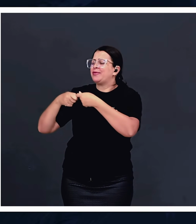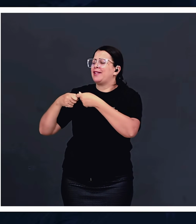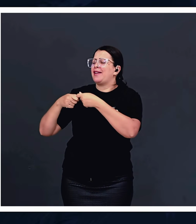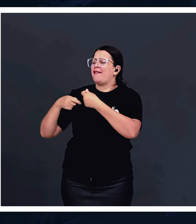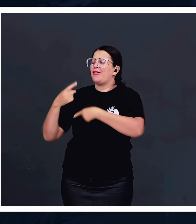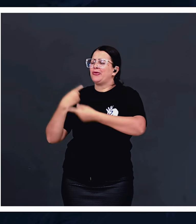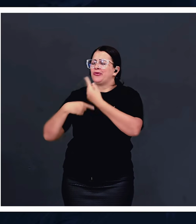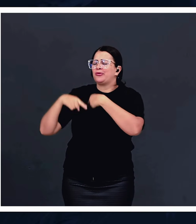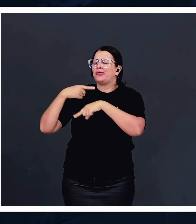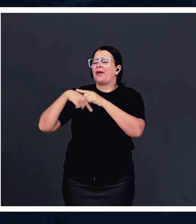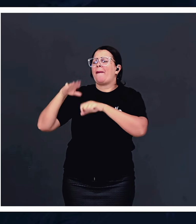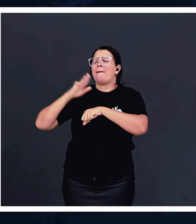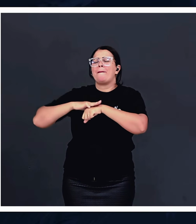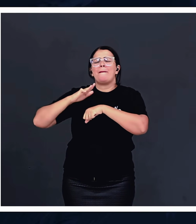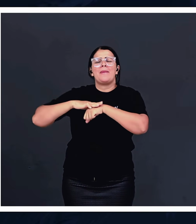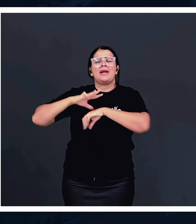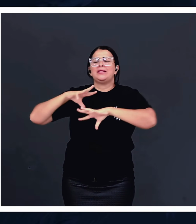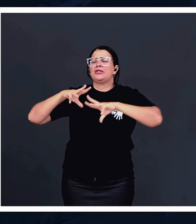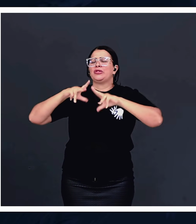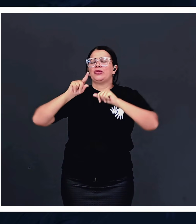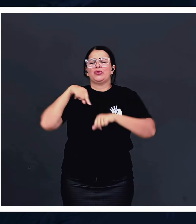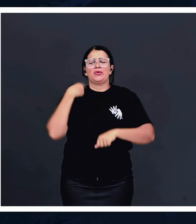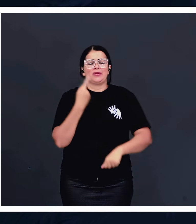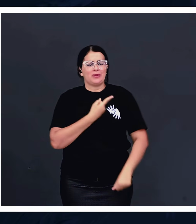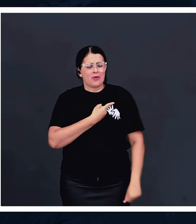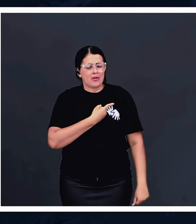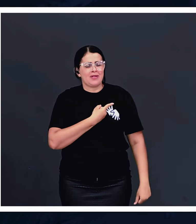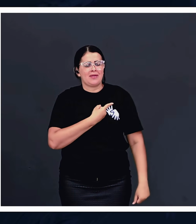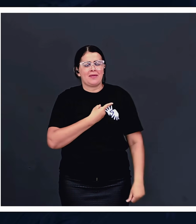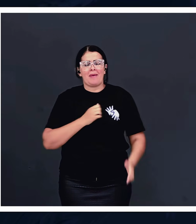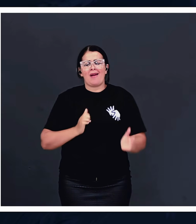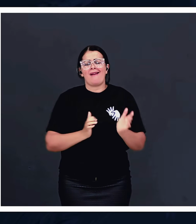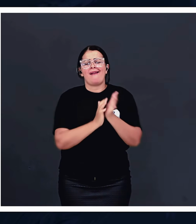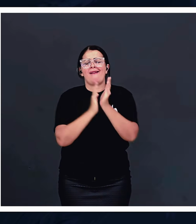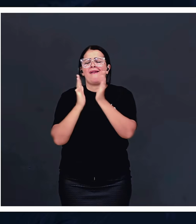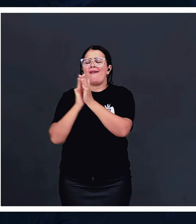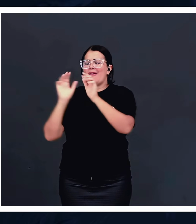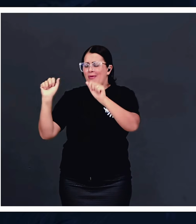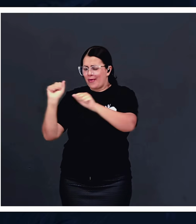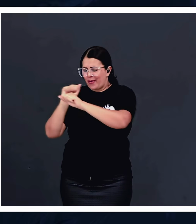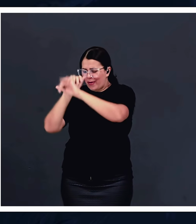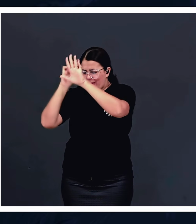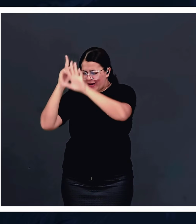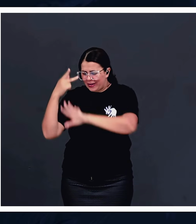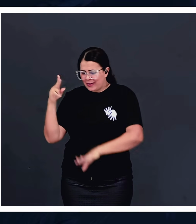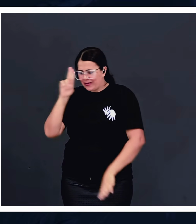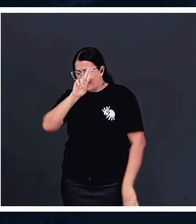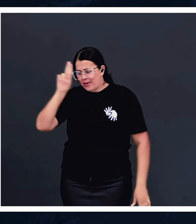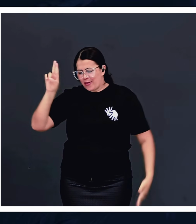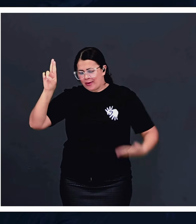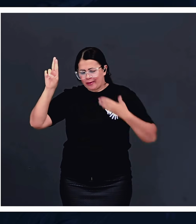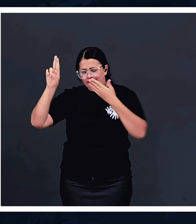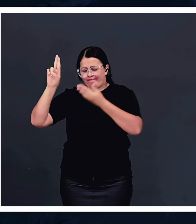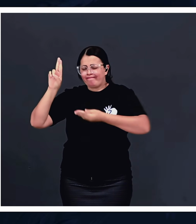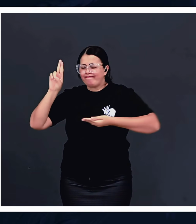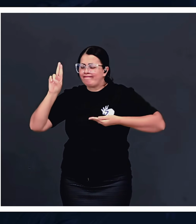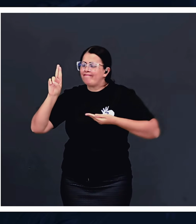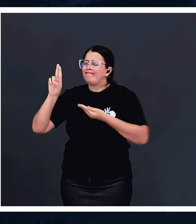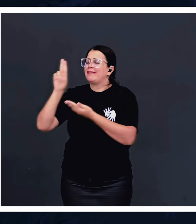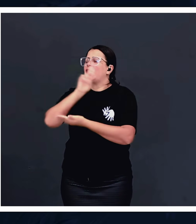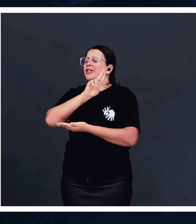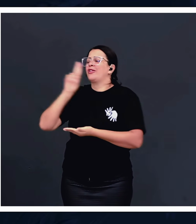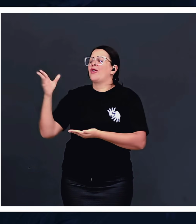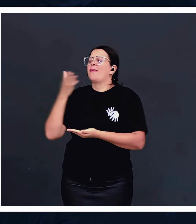prospera. Tudo, meu Deus, em nós é para a honra e glória do Teu nome. Consagramos a Ti, em nome